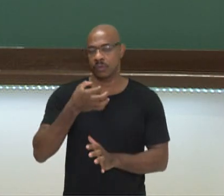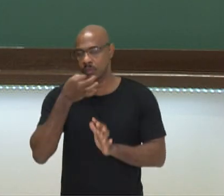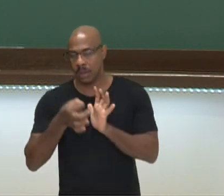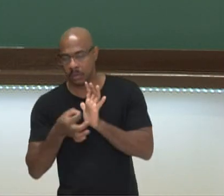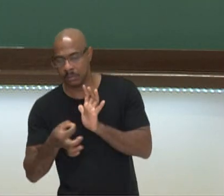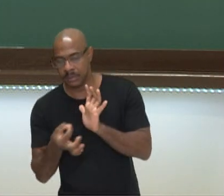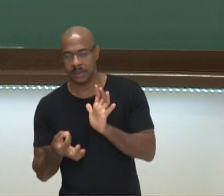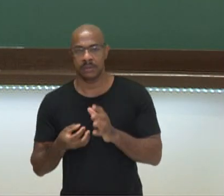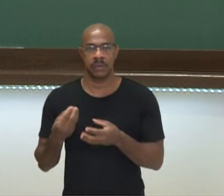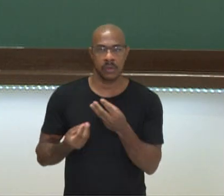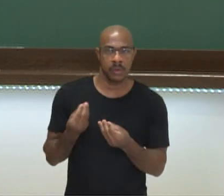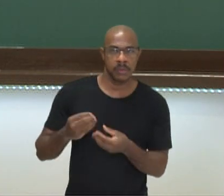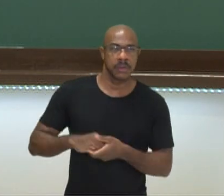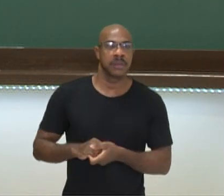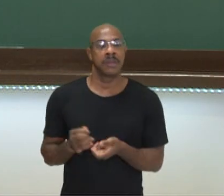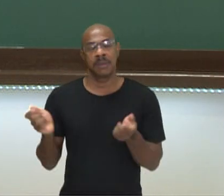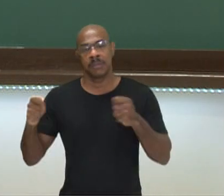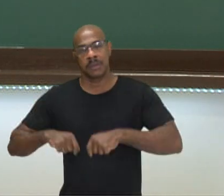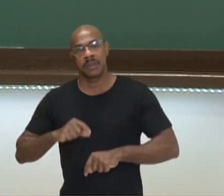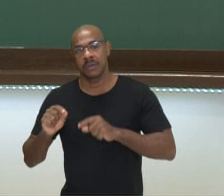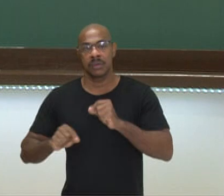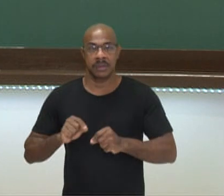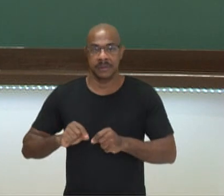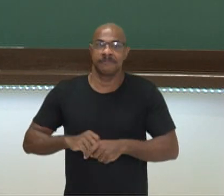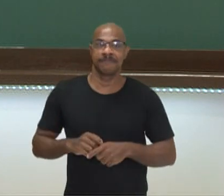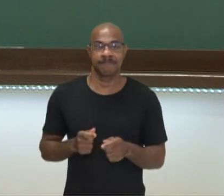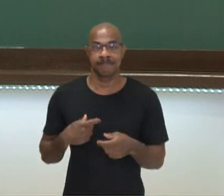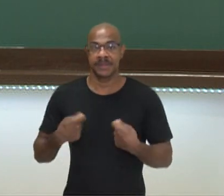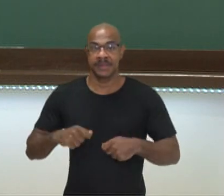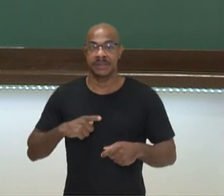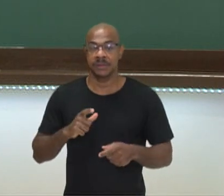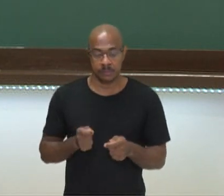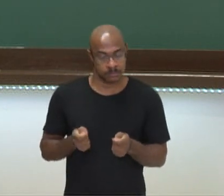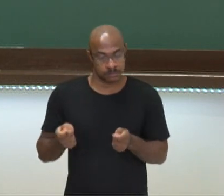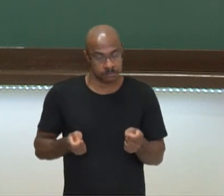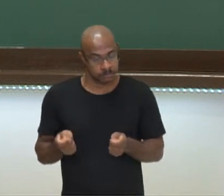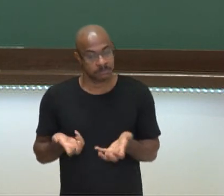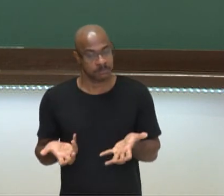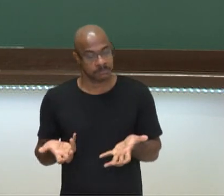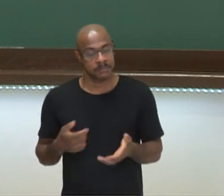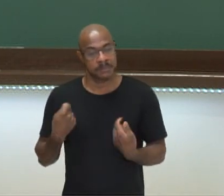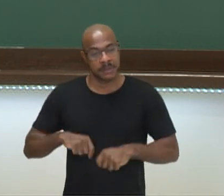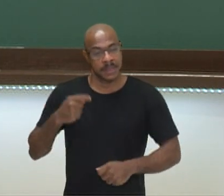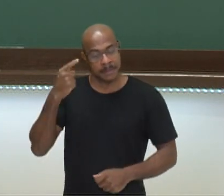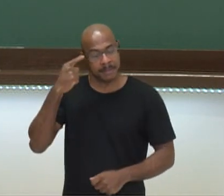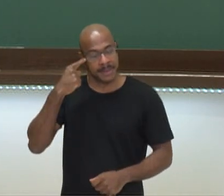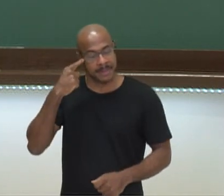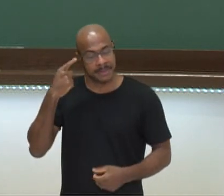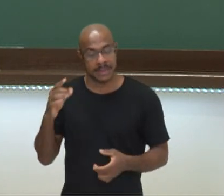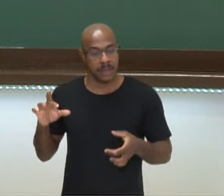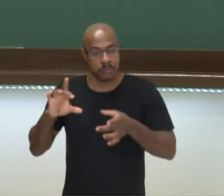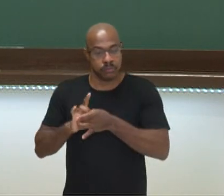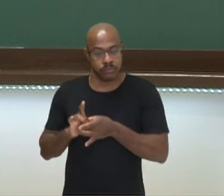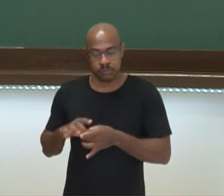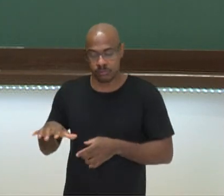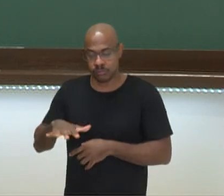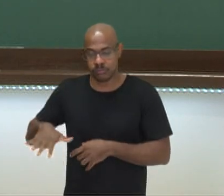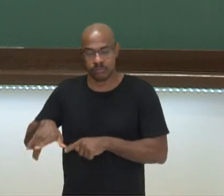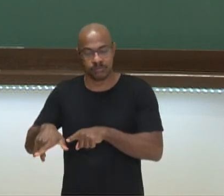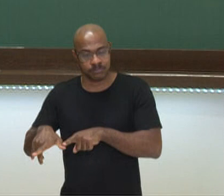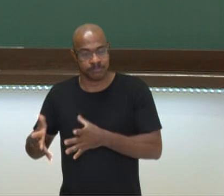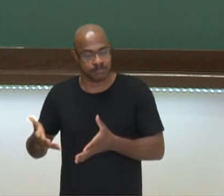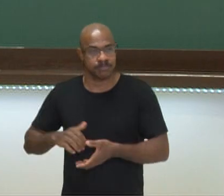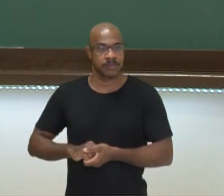justificativas. Aí vai o poder de persuasão, de tentar convencer o público a pensar junto com ele, ou